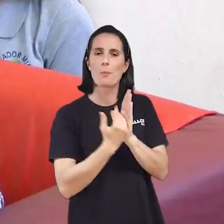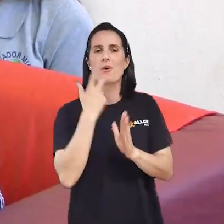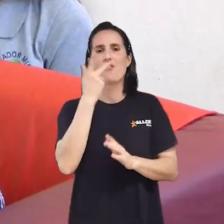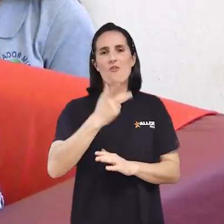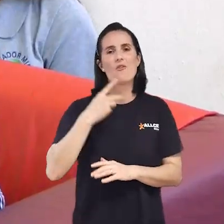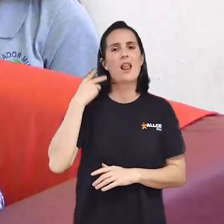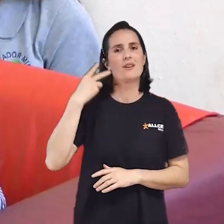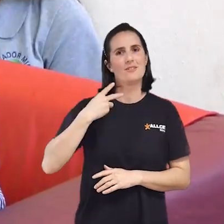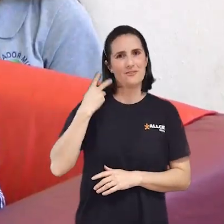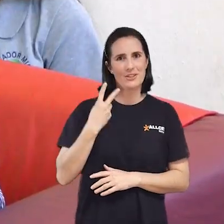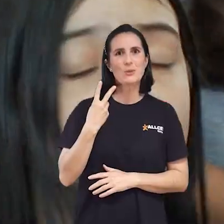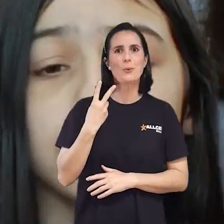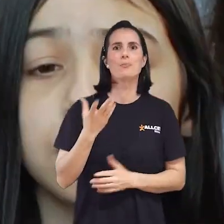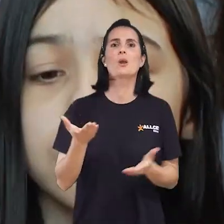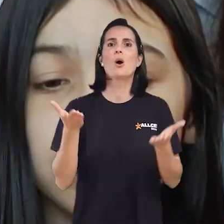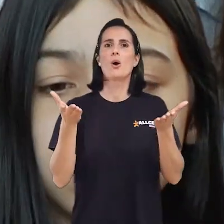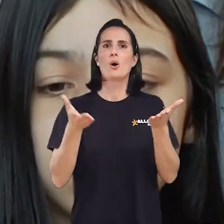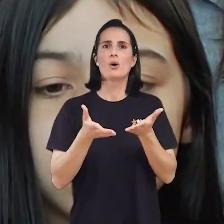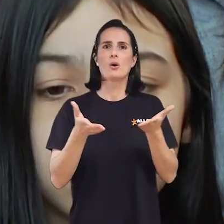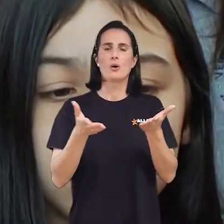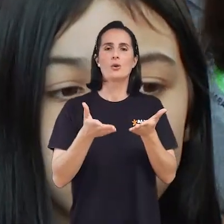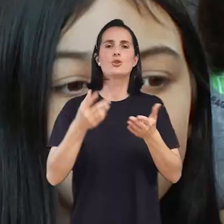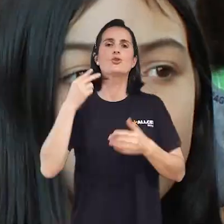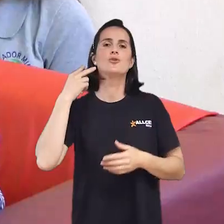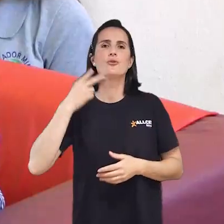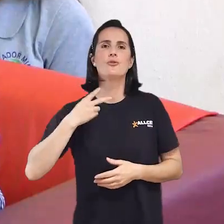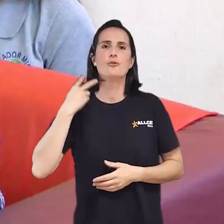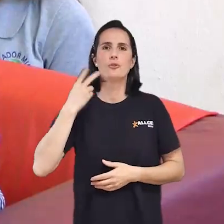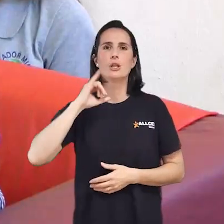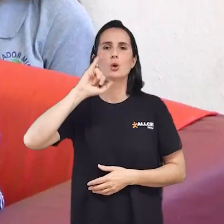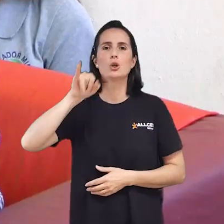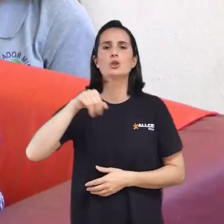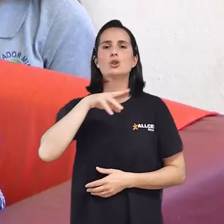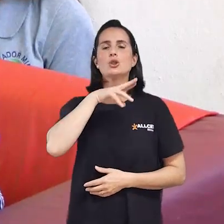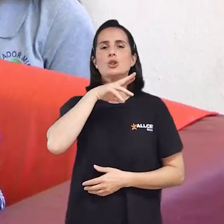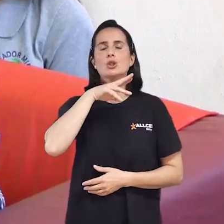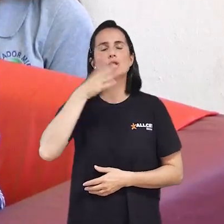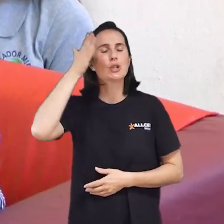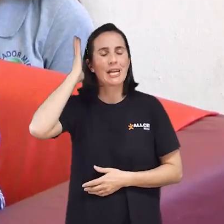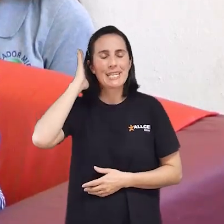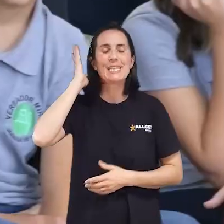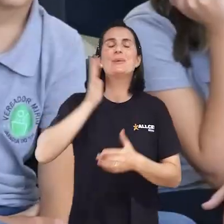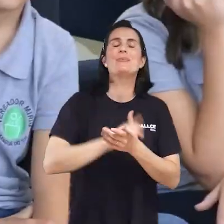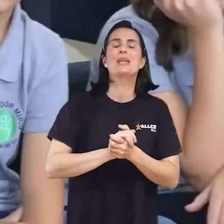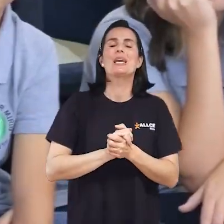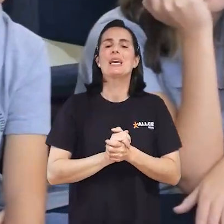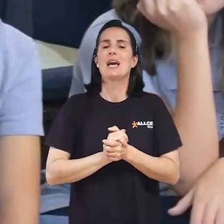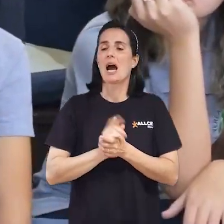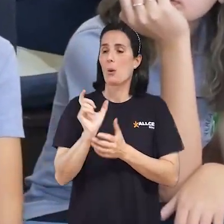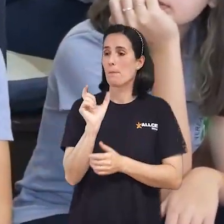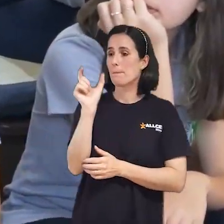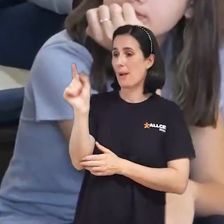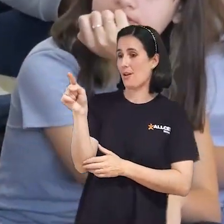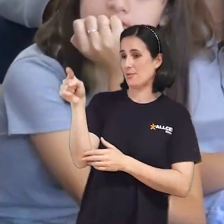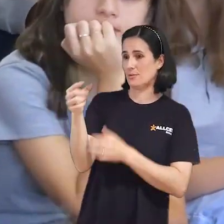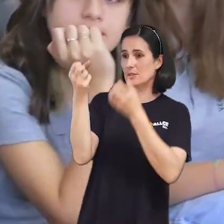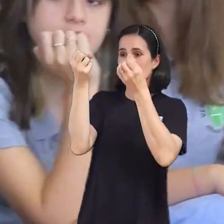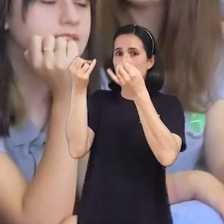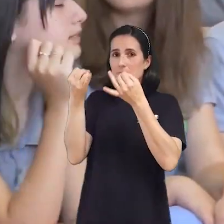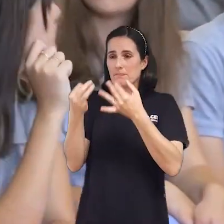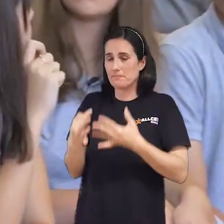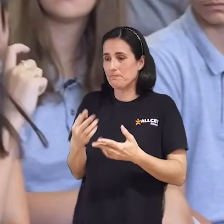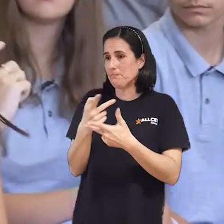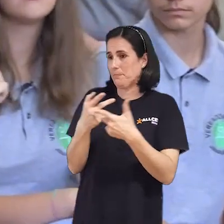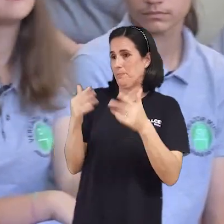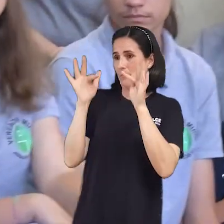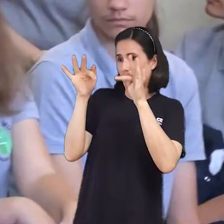Ponto de partida. Política. Ideal. Helena, vamos finalizar o